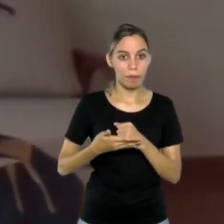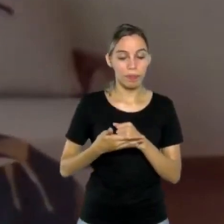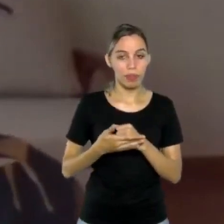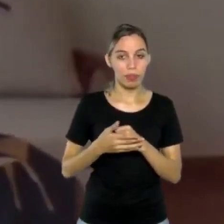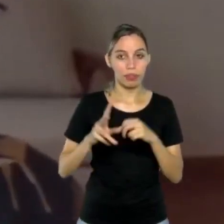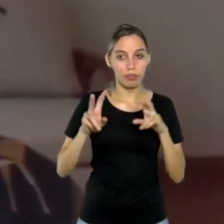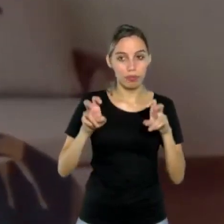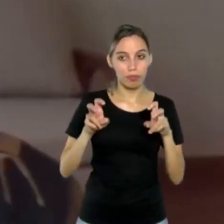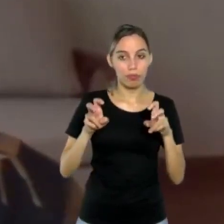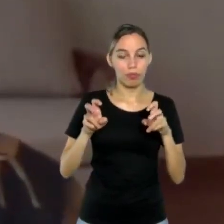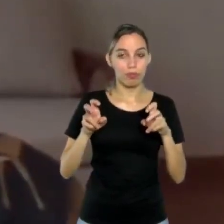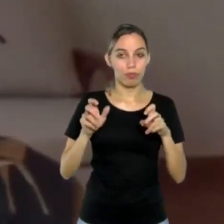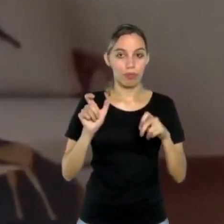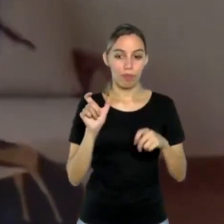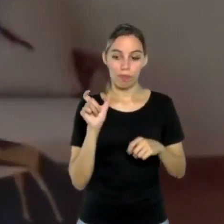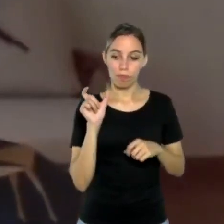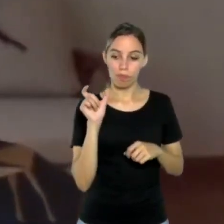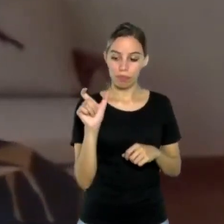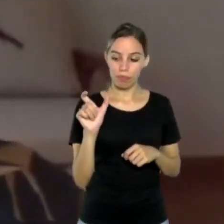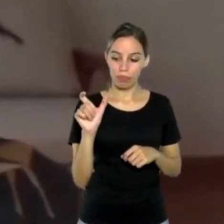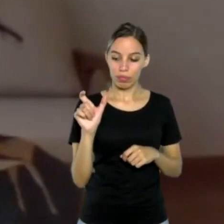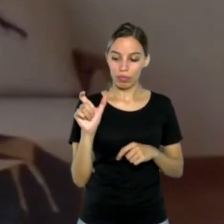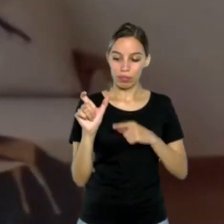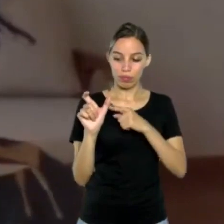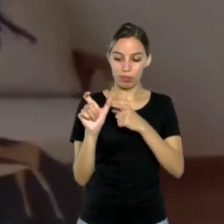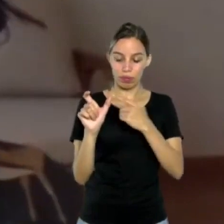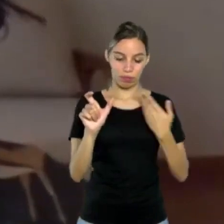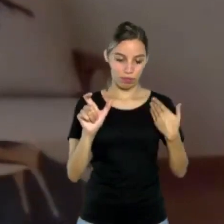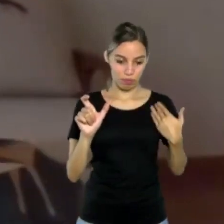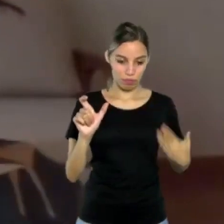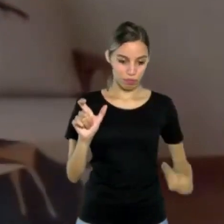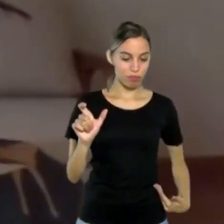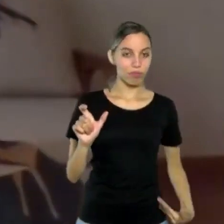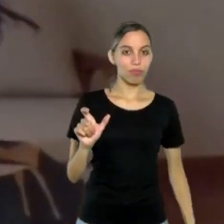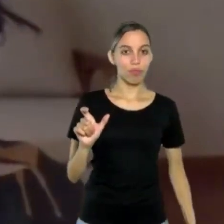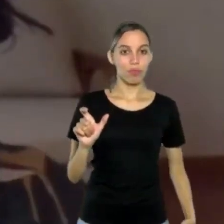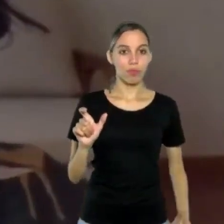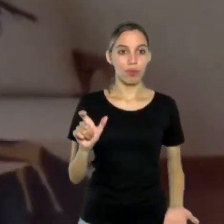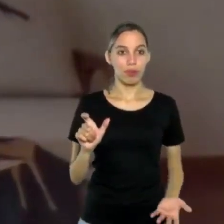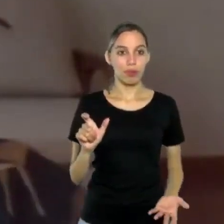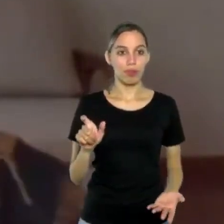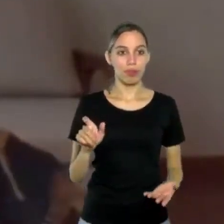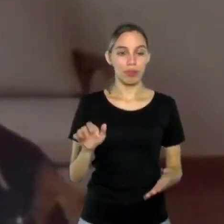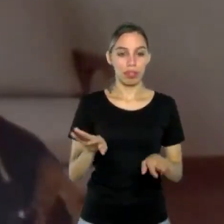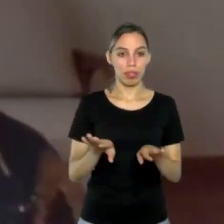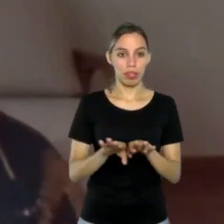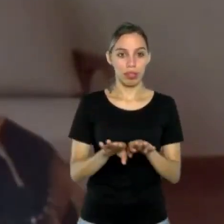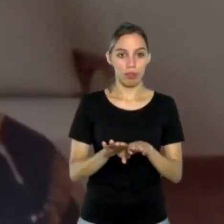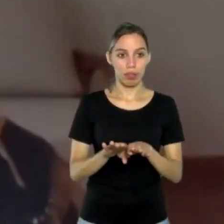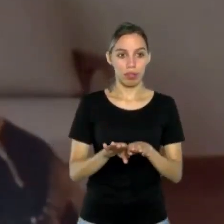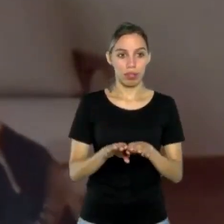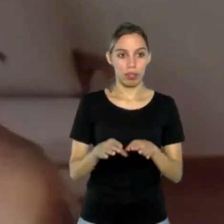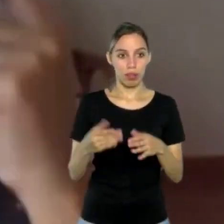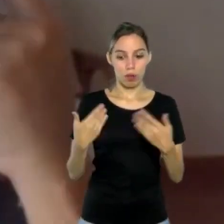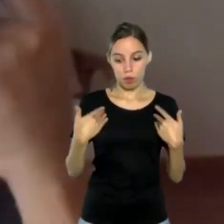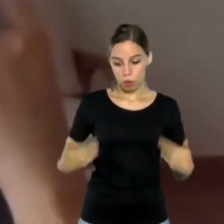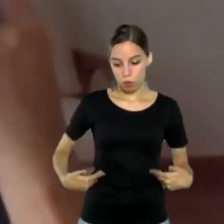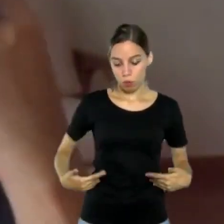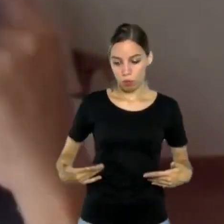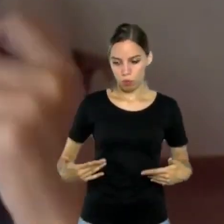da palavra que tem muito a ver com uma experiência do corpo, uma experiência da palavra e do corpo que tem muito a ver com a